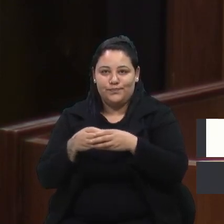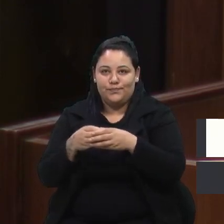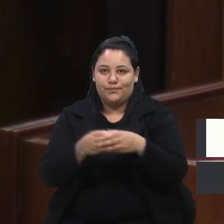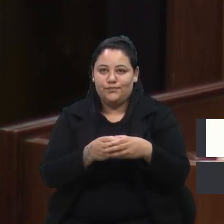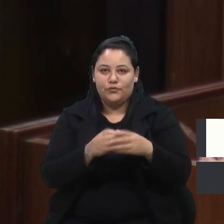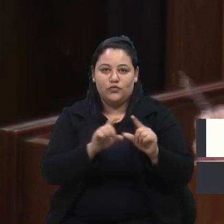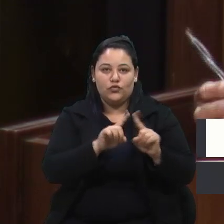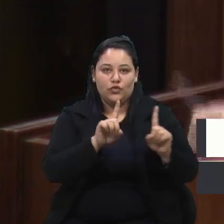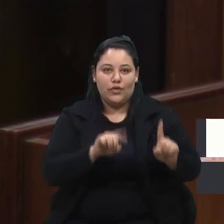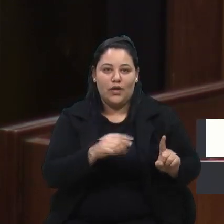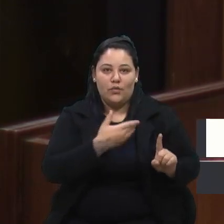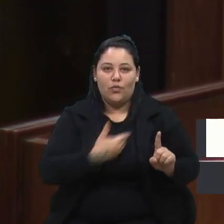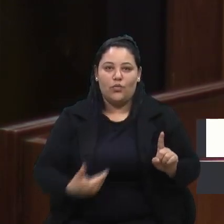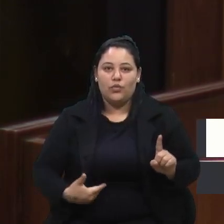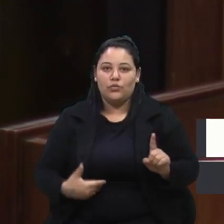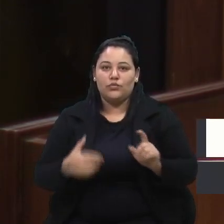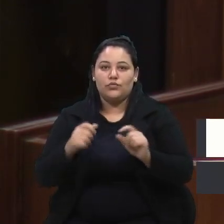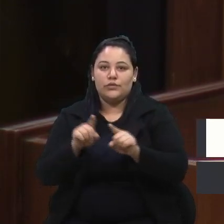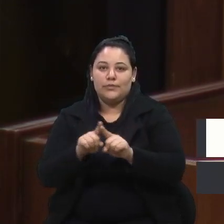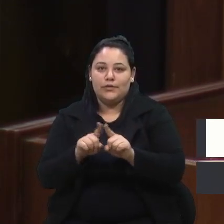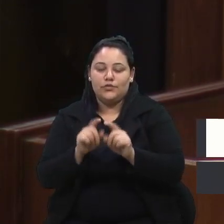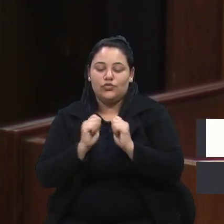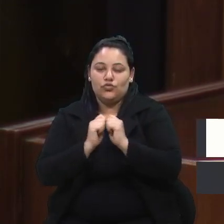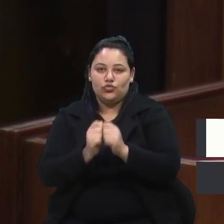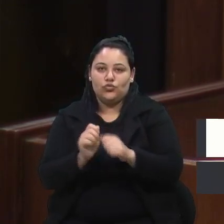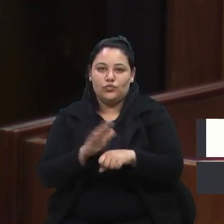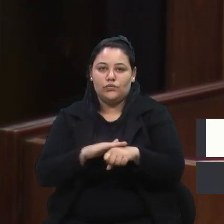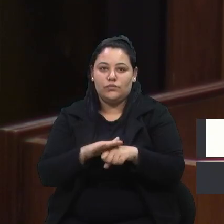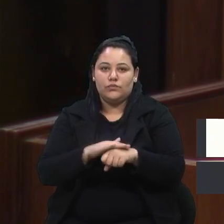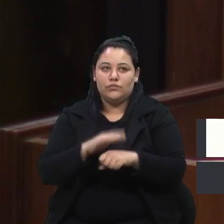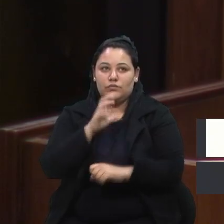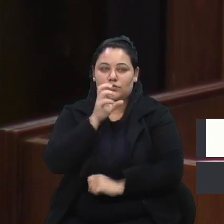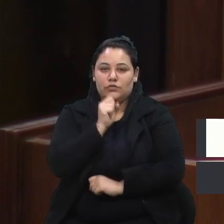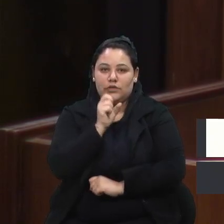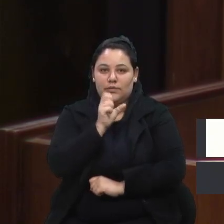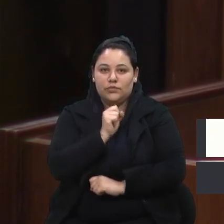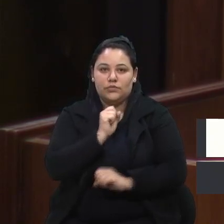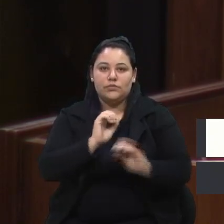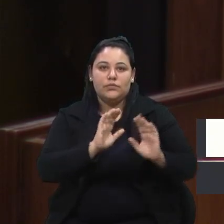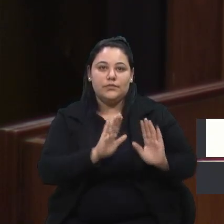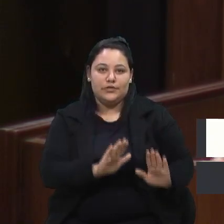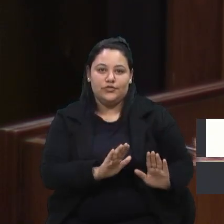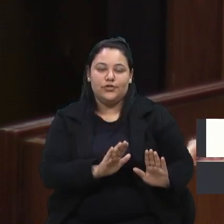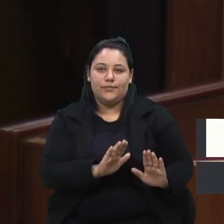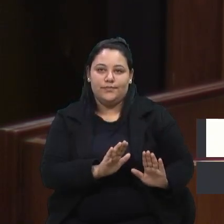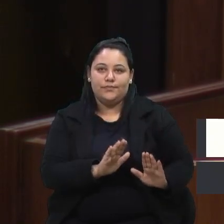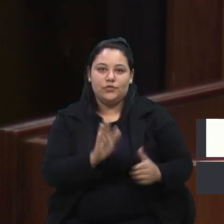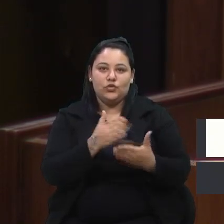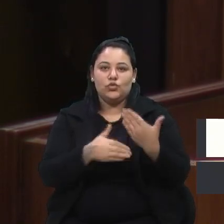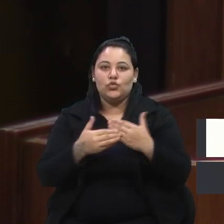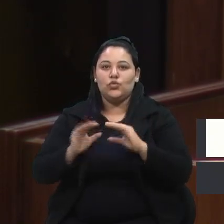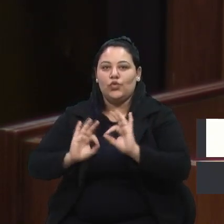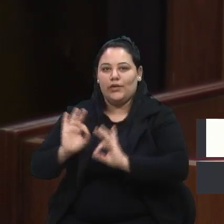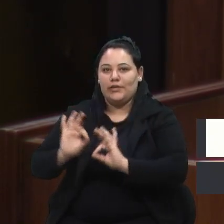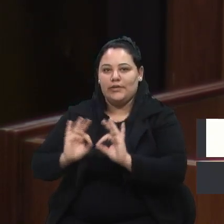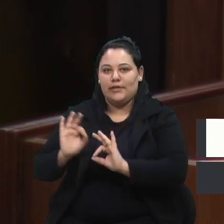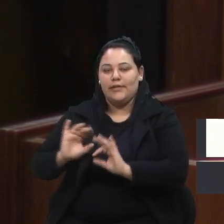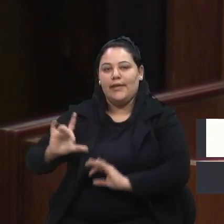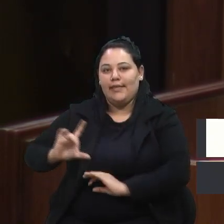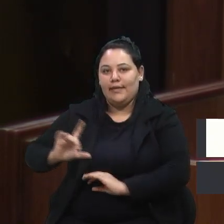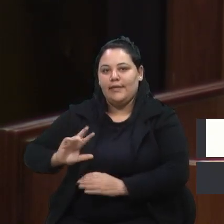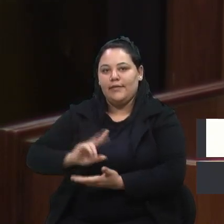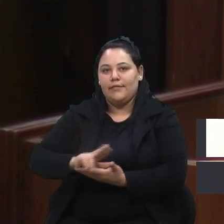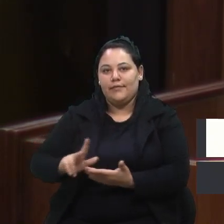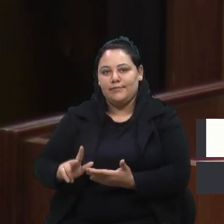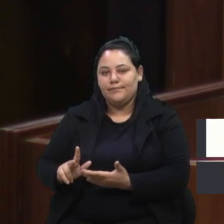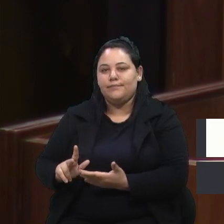outras equipes junto para conversar no sábado já, para deixar tudo alerta, que iria ter essa grande quantidade de água e